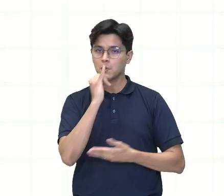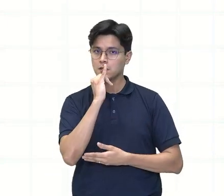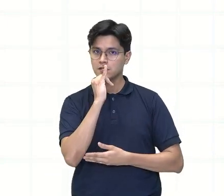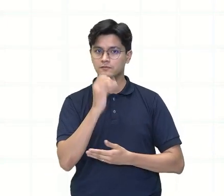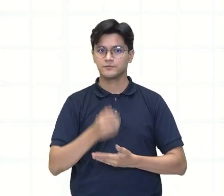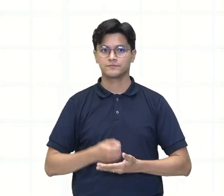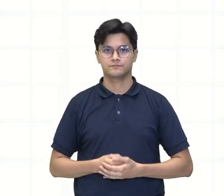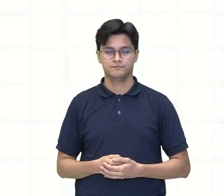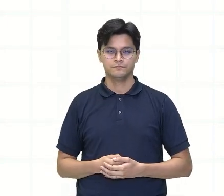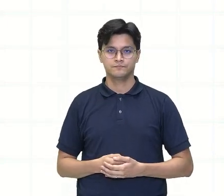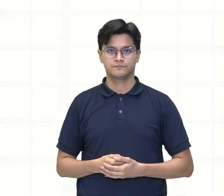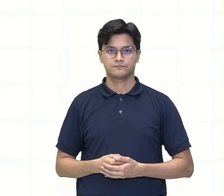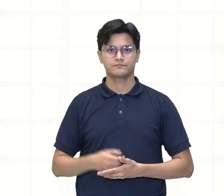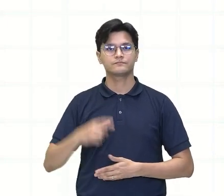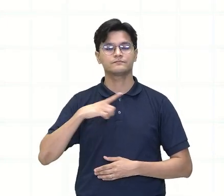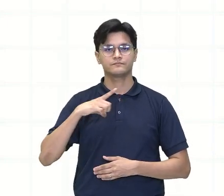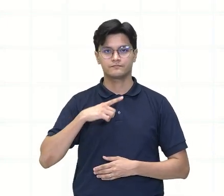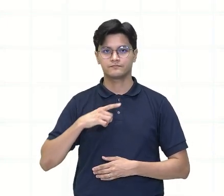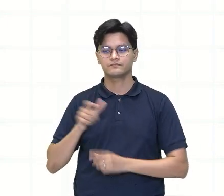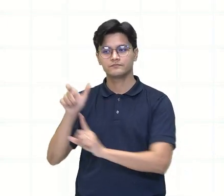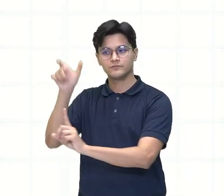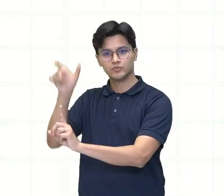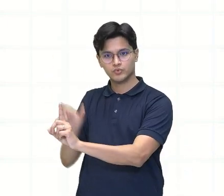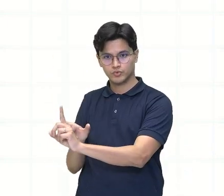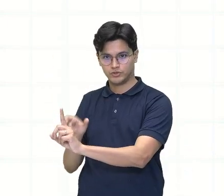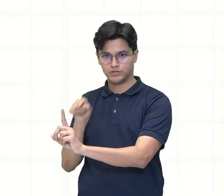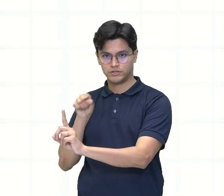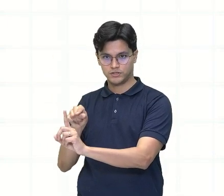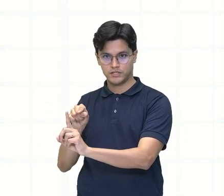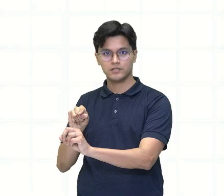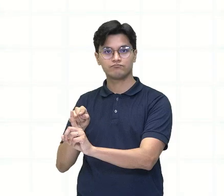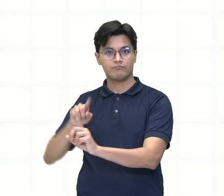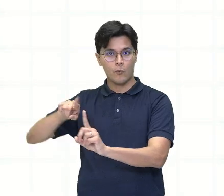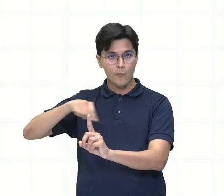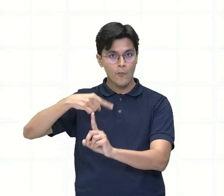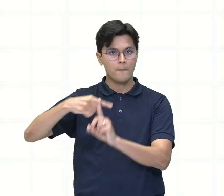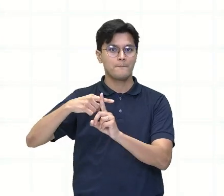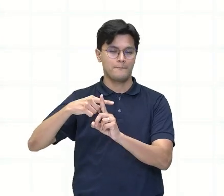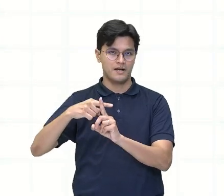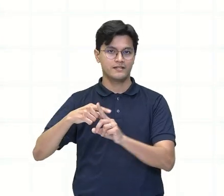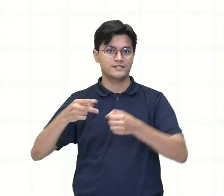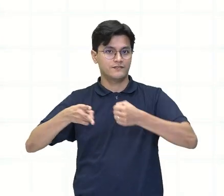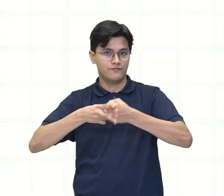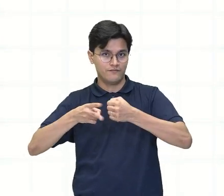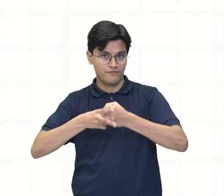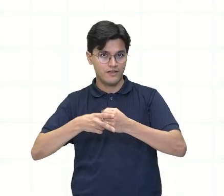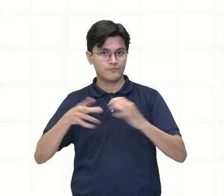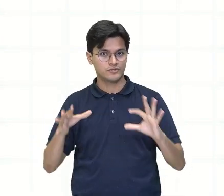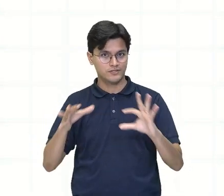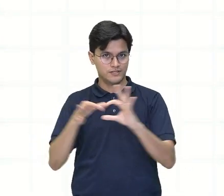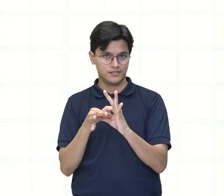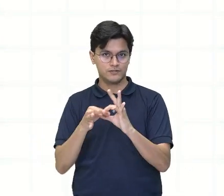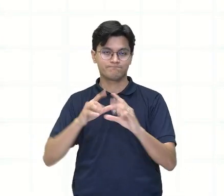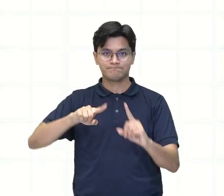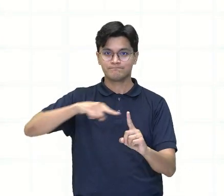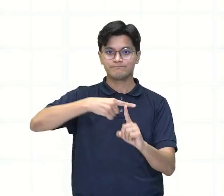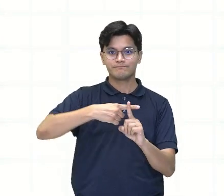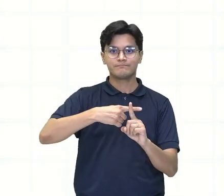sujeito, tá? Mais um verbo de ligação,